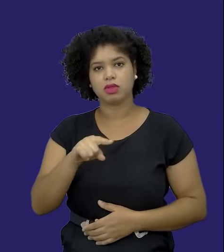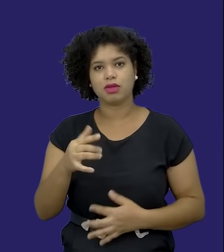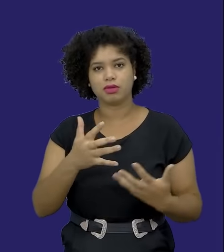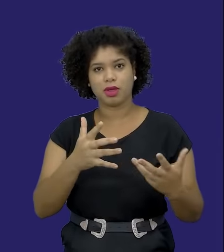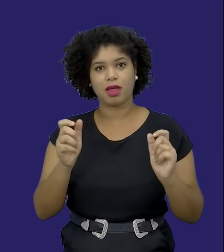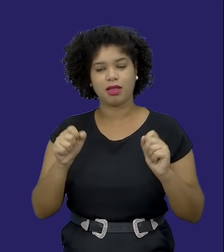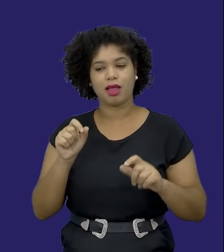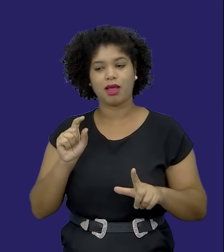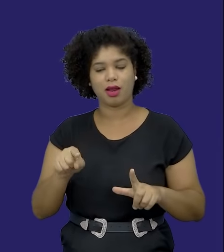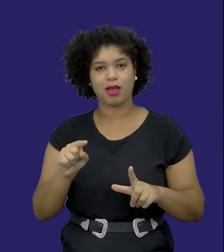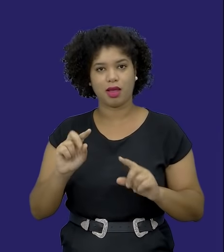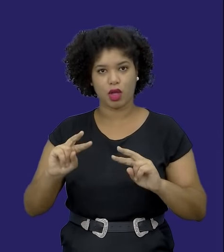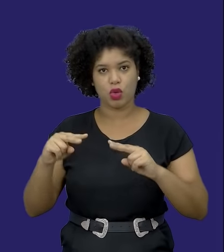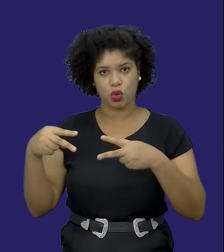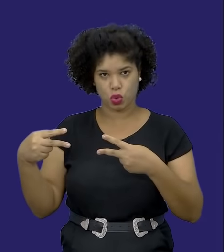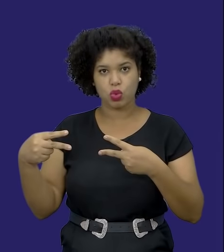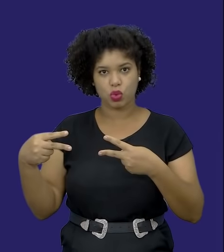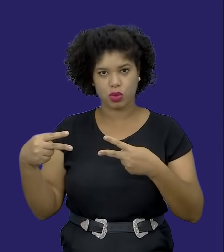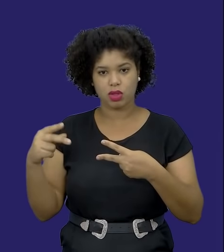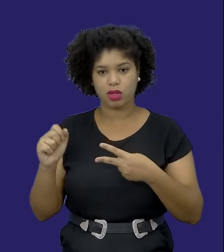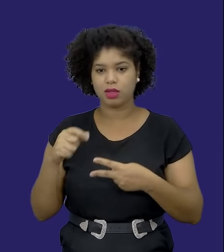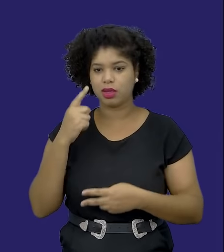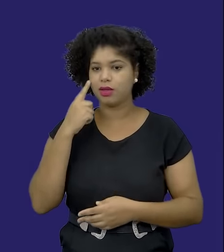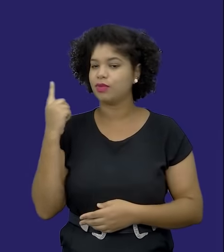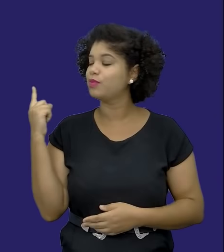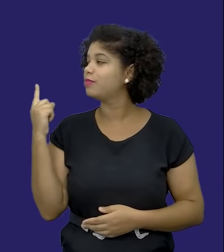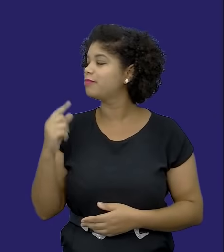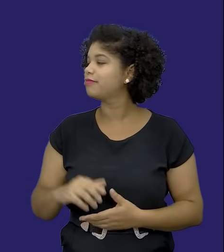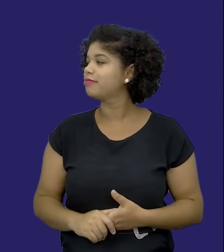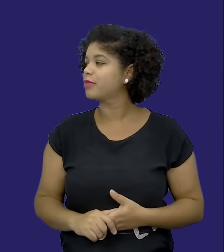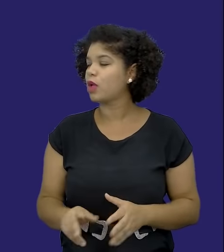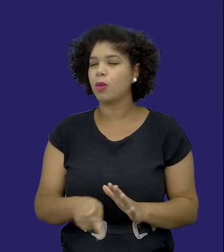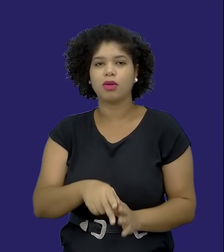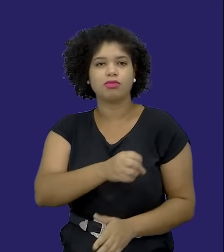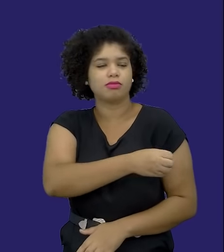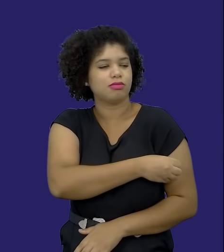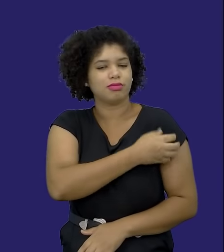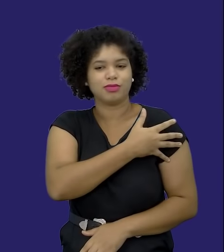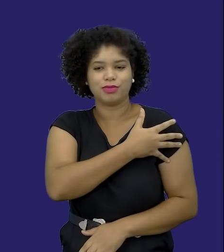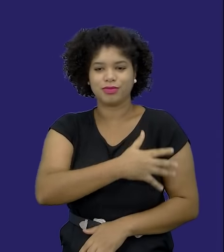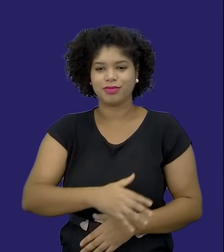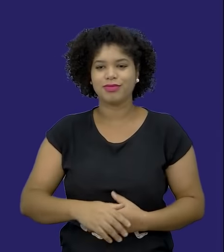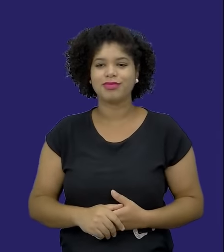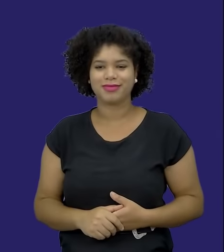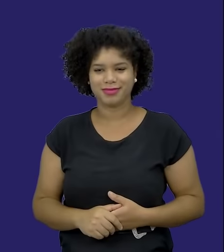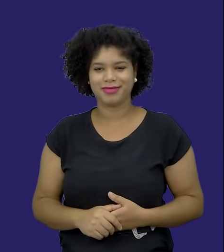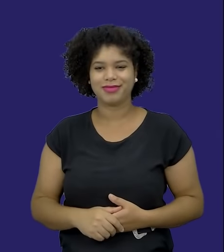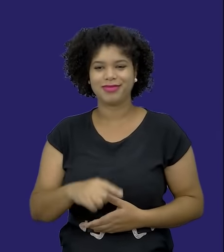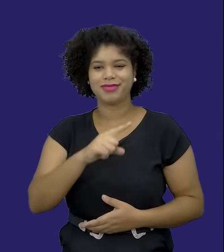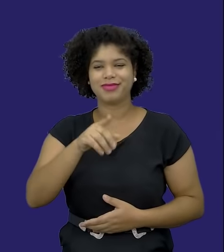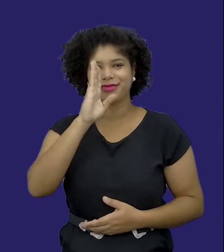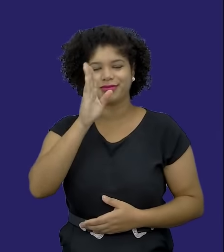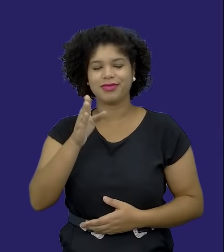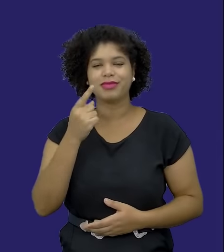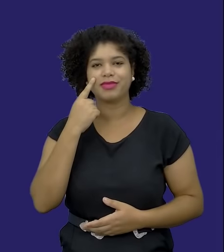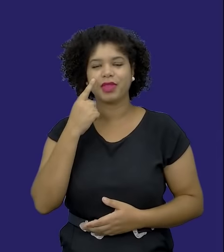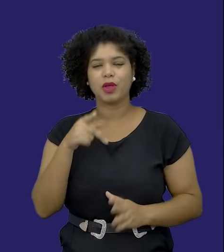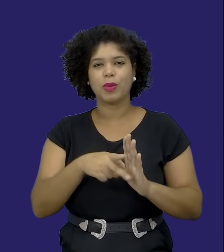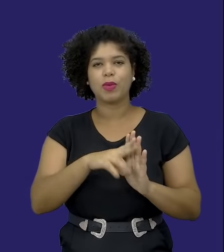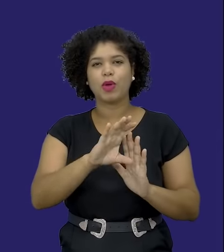clica no link, né, abaixa aí, anos iniciais, e vocês já vão direto para o